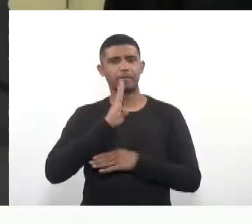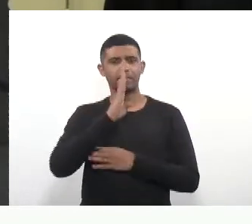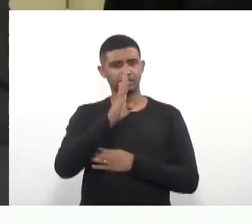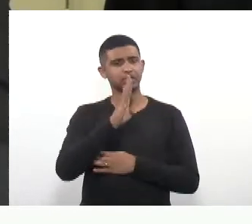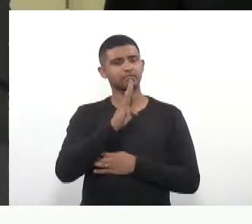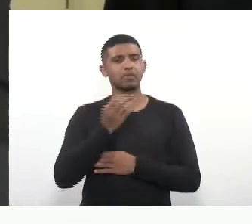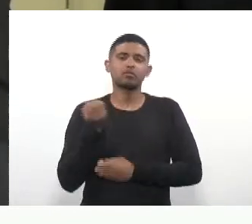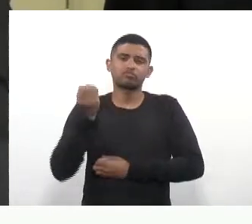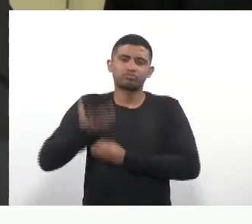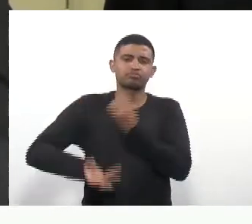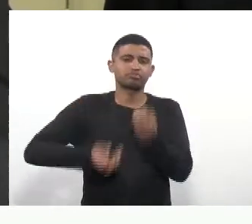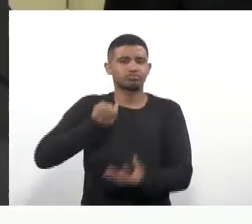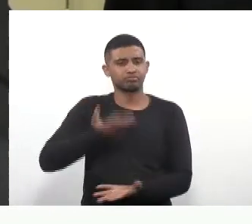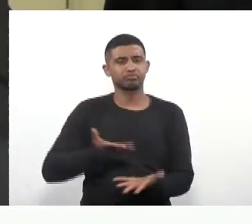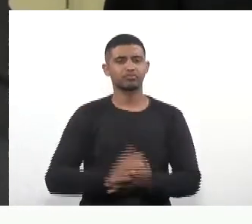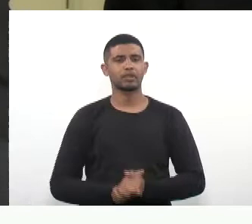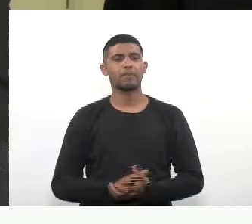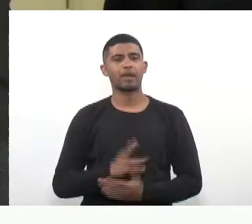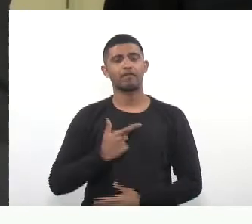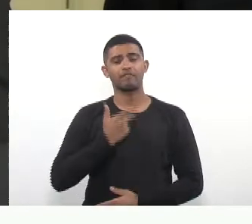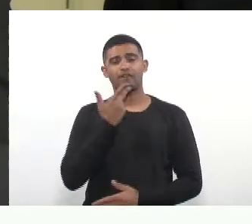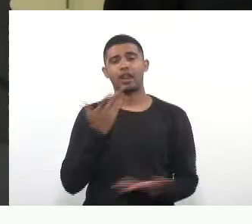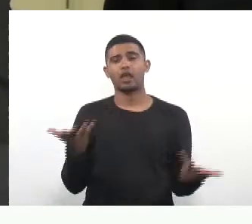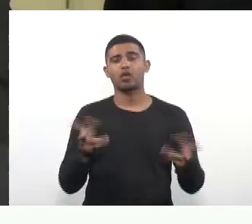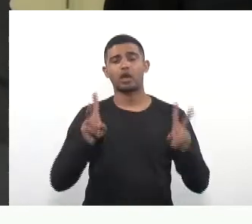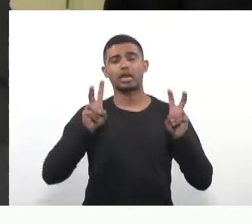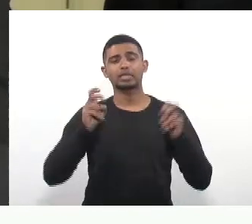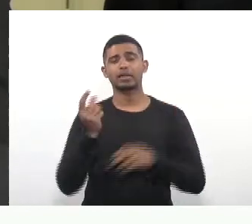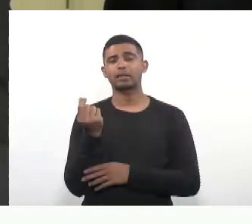disponibilidade. Quanto à tarifa social,